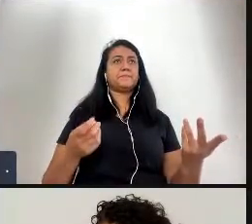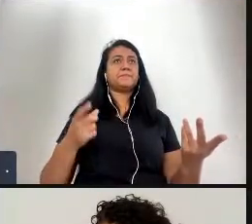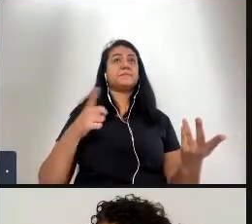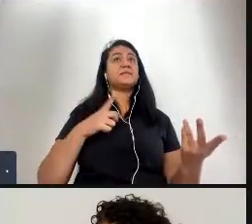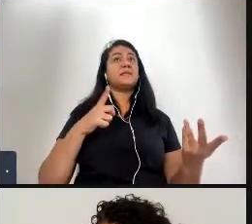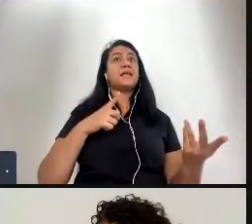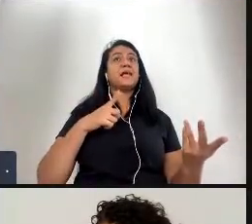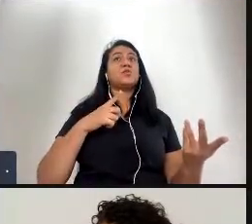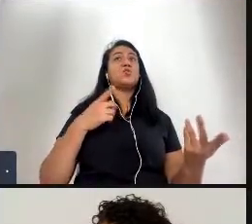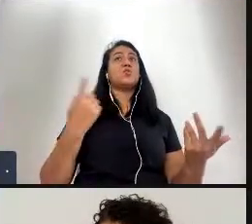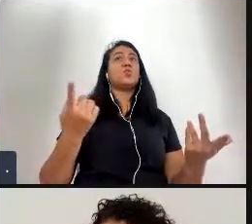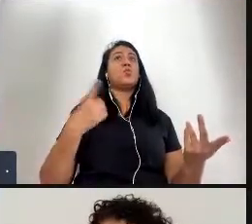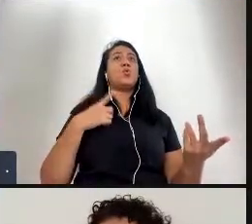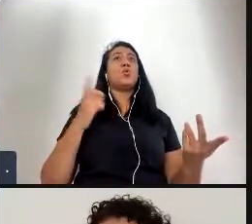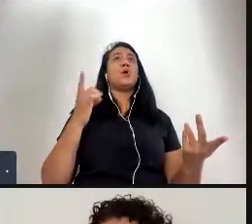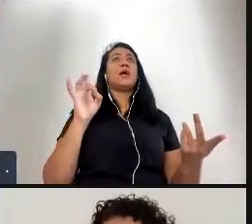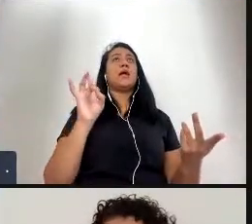a